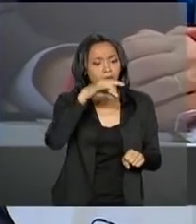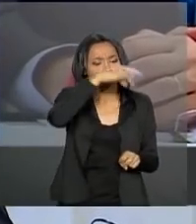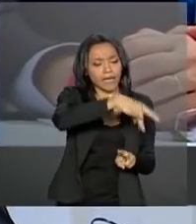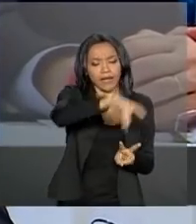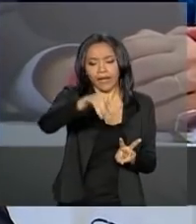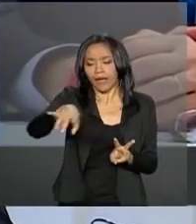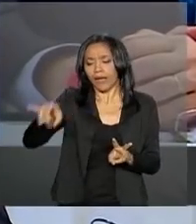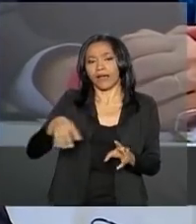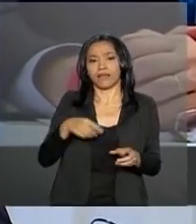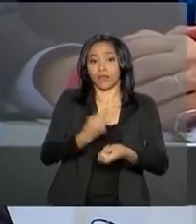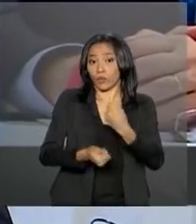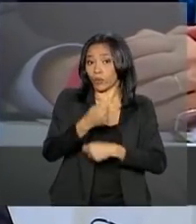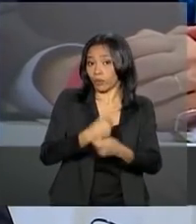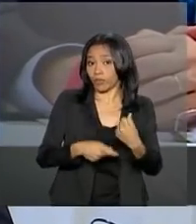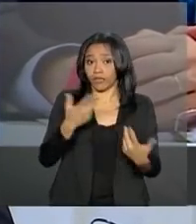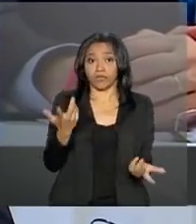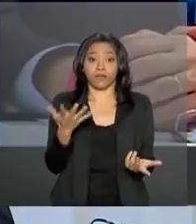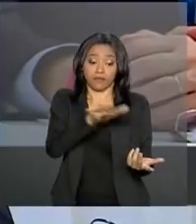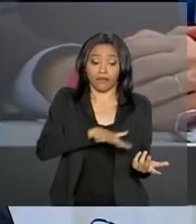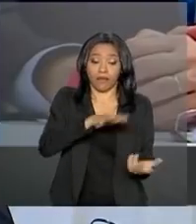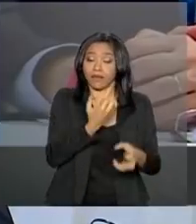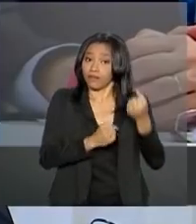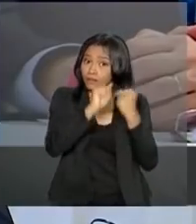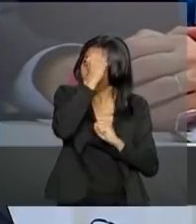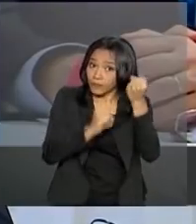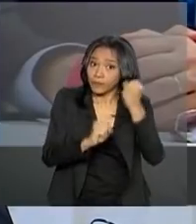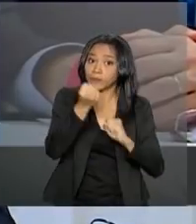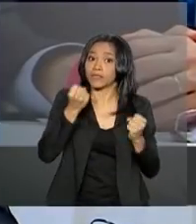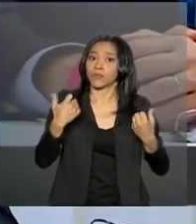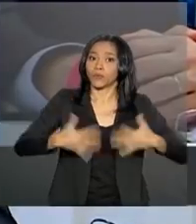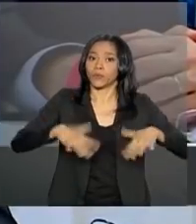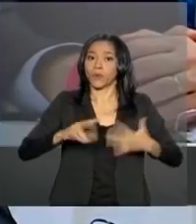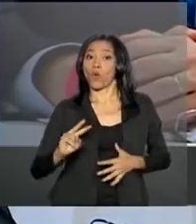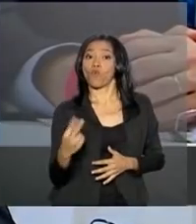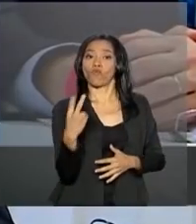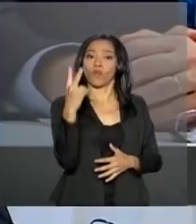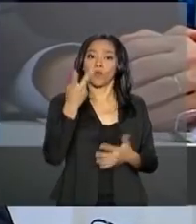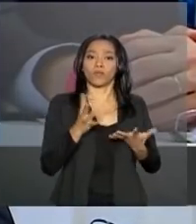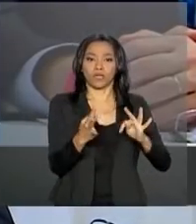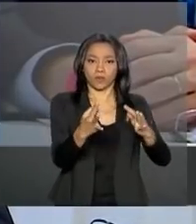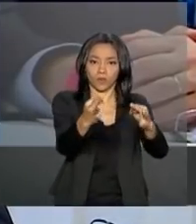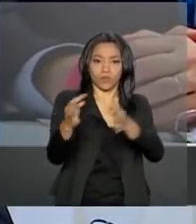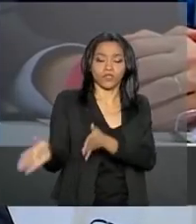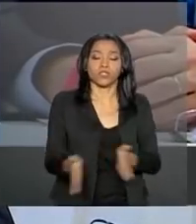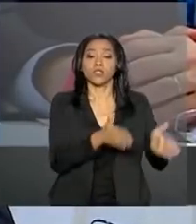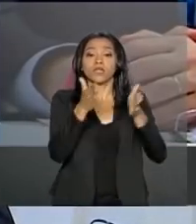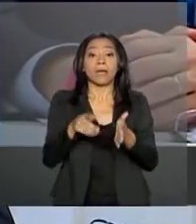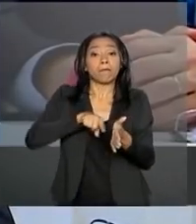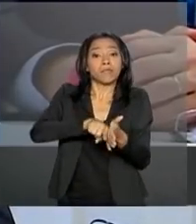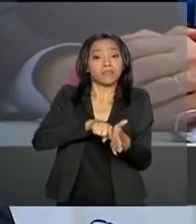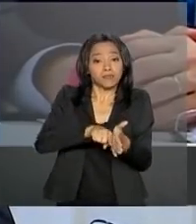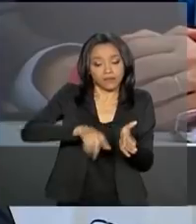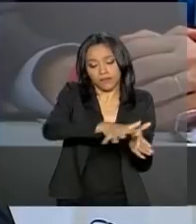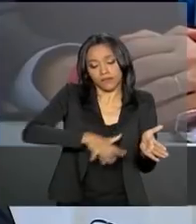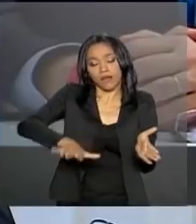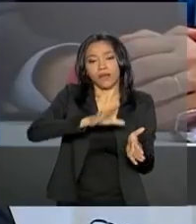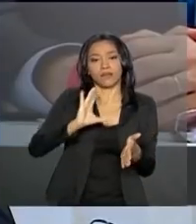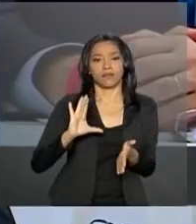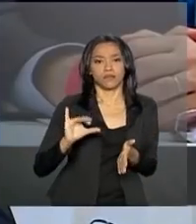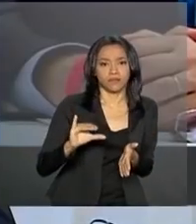desenvolvimento de produtos de alto valor tecnológico a cooperação que levamos adiante em pesquisa científica tem